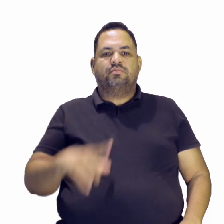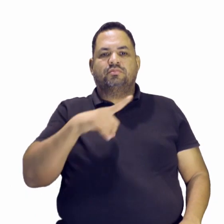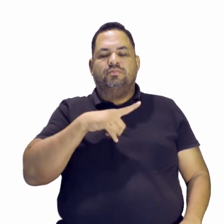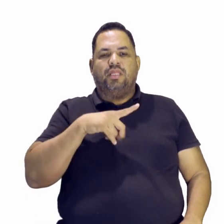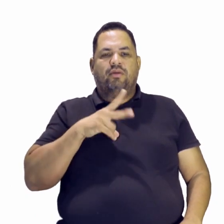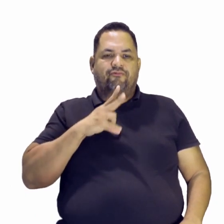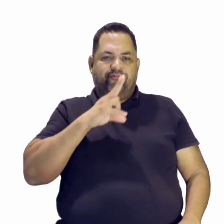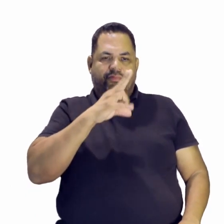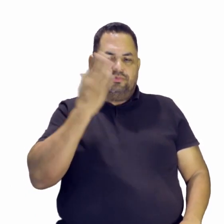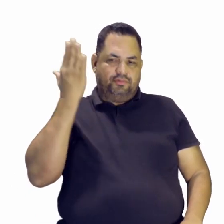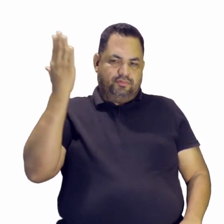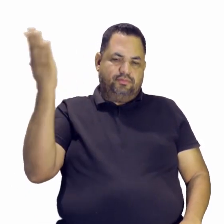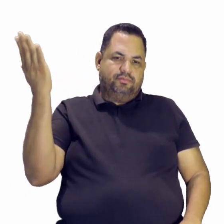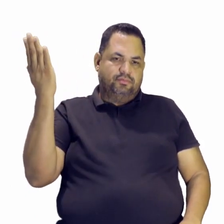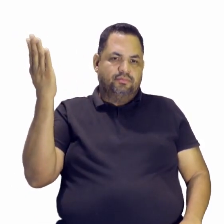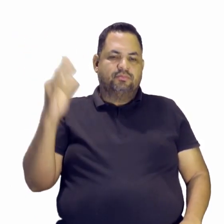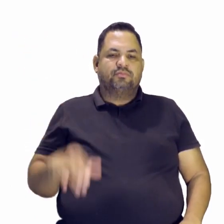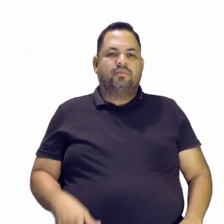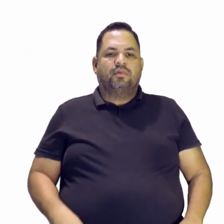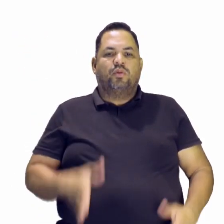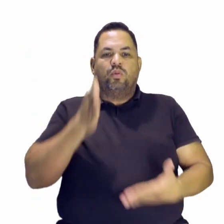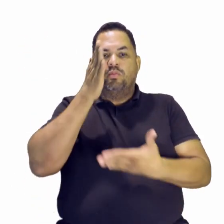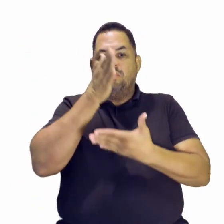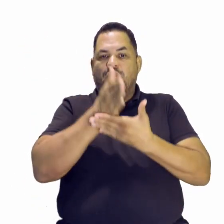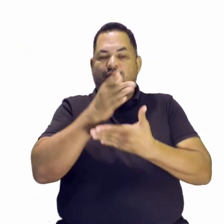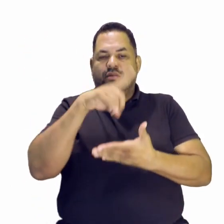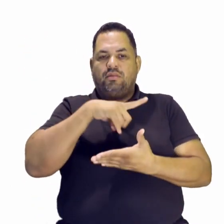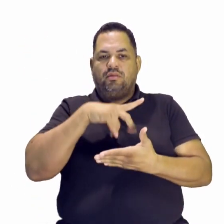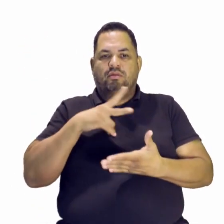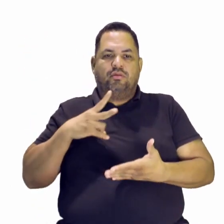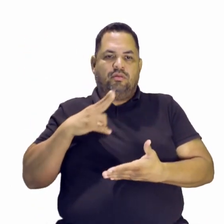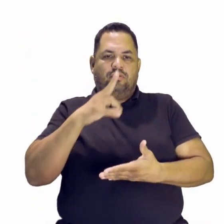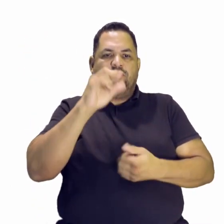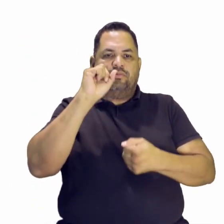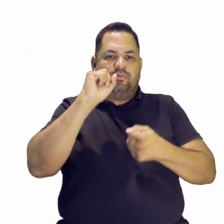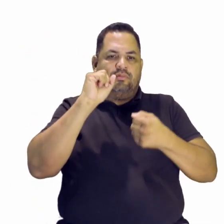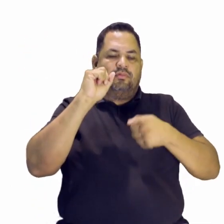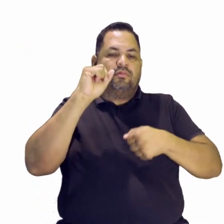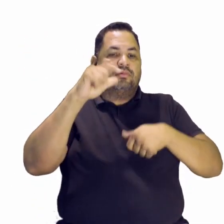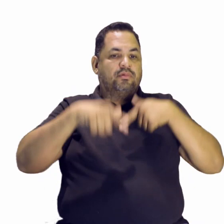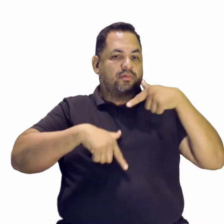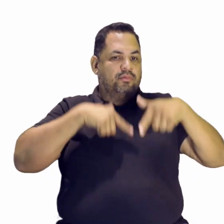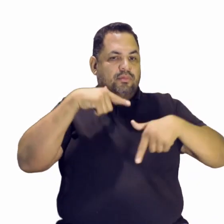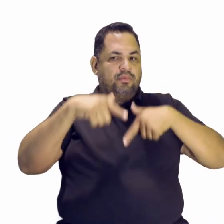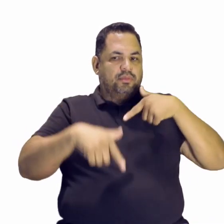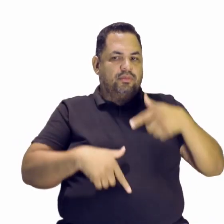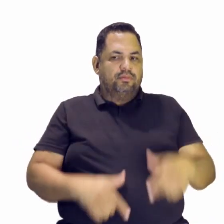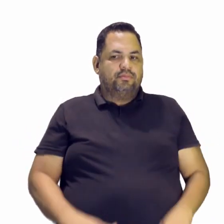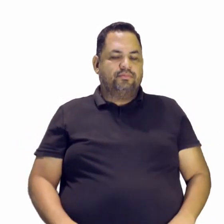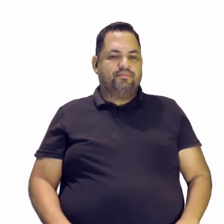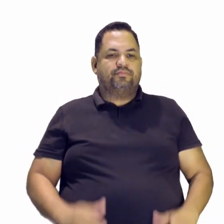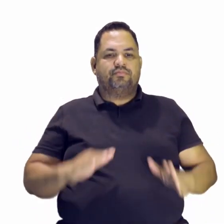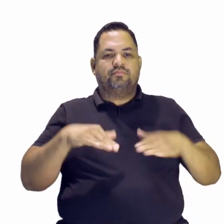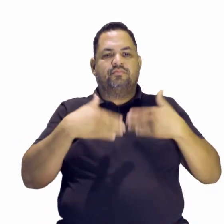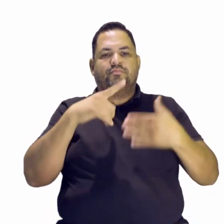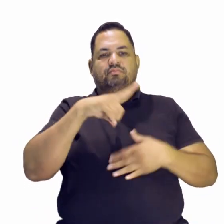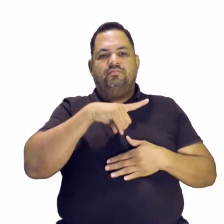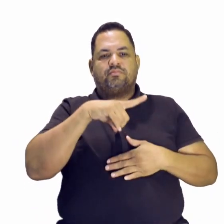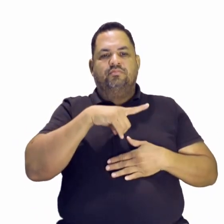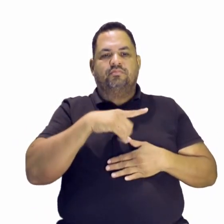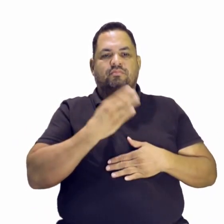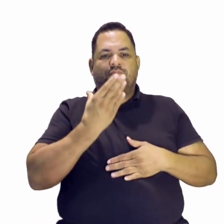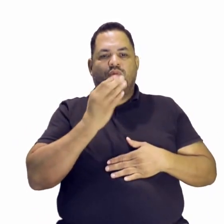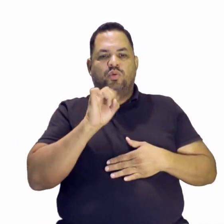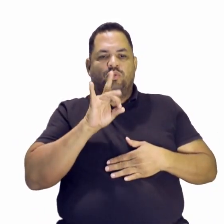aqui, né? Então no meio aqui eu tenho uma força sendo exigida, tá? Quando eu tenho aí na concêntrica,